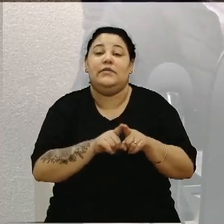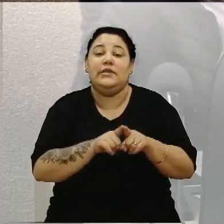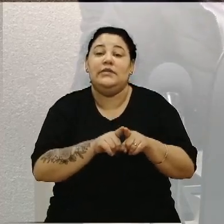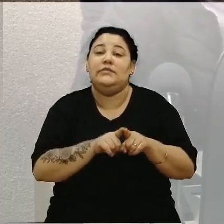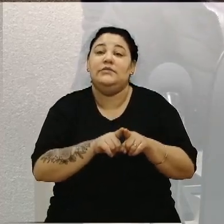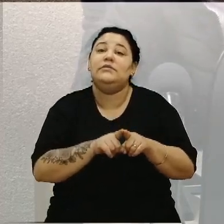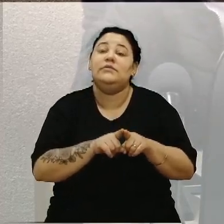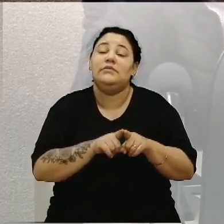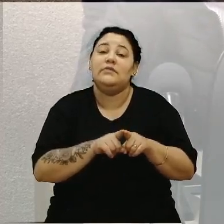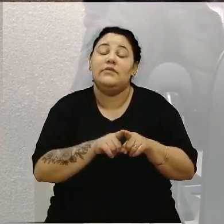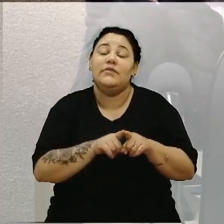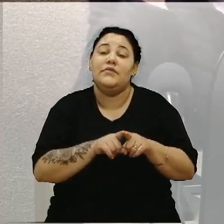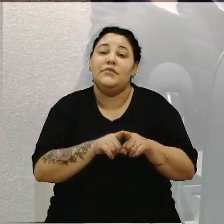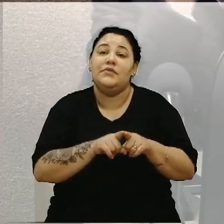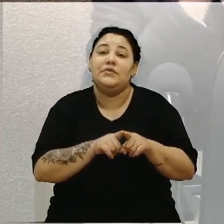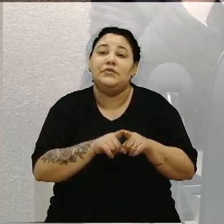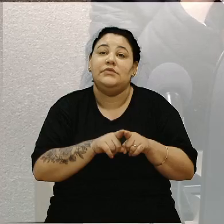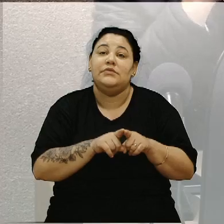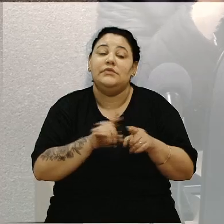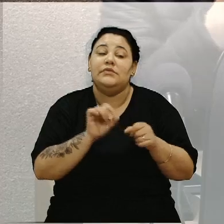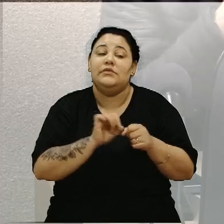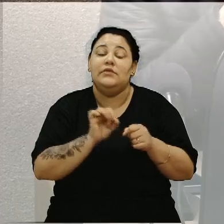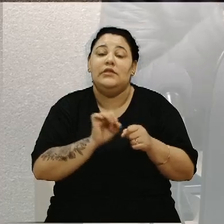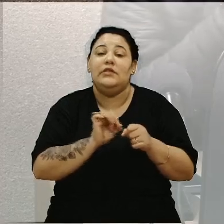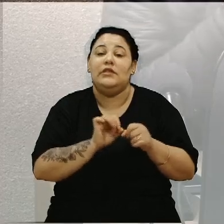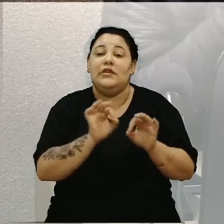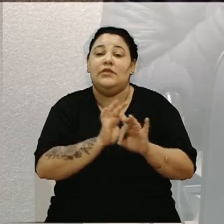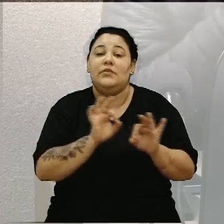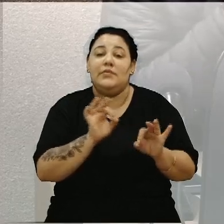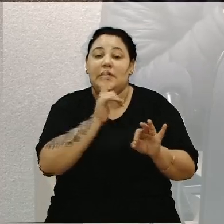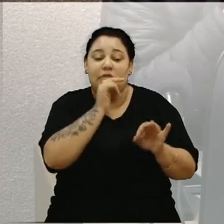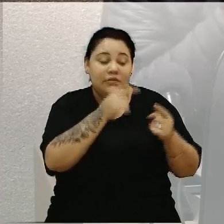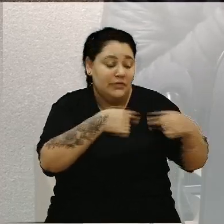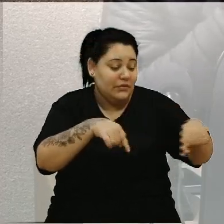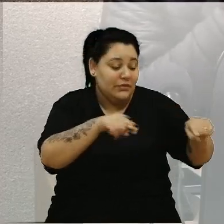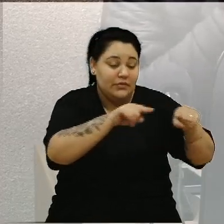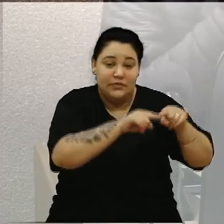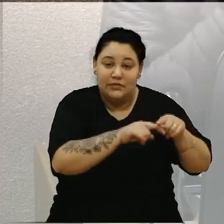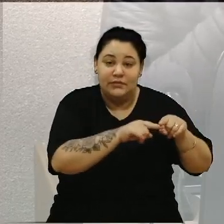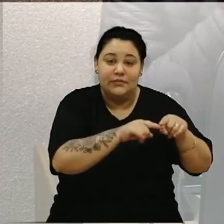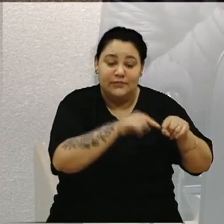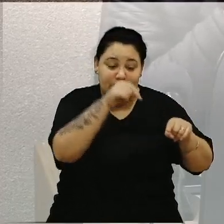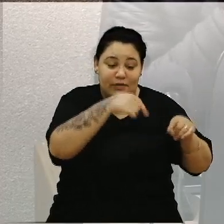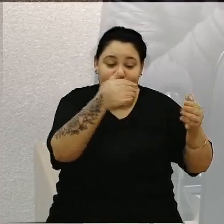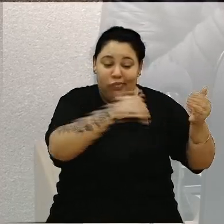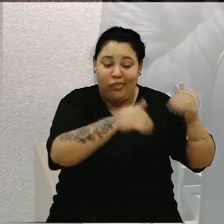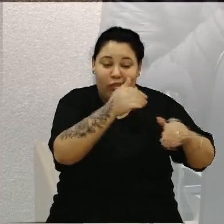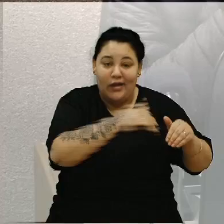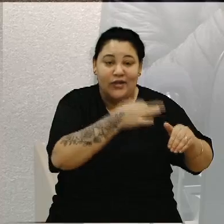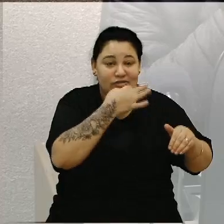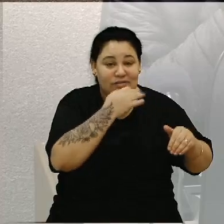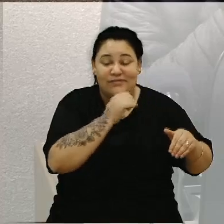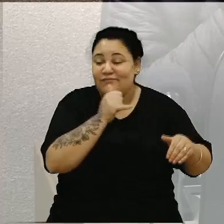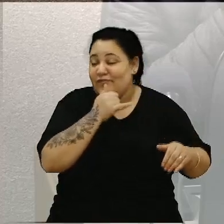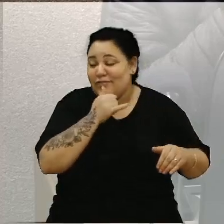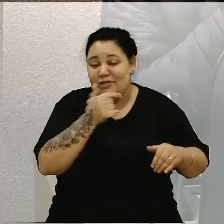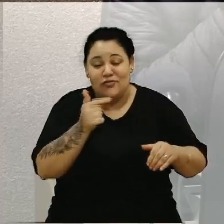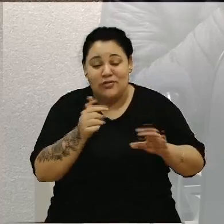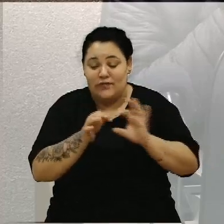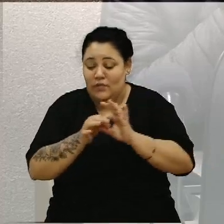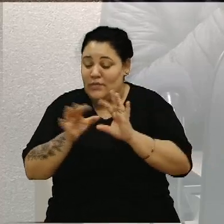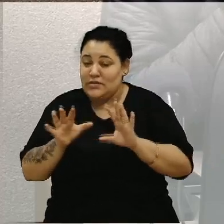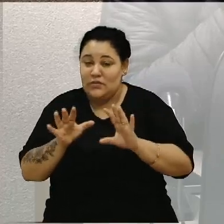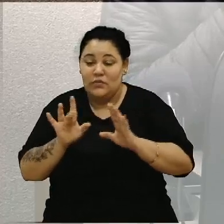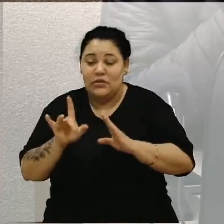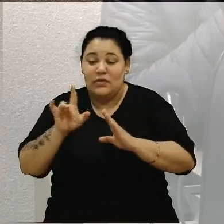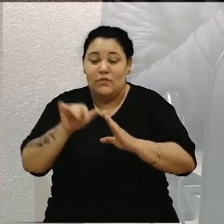PAC para que se fizessem mais piscinões em Caxias do Sul, infelizmente, né, só tiveram aprovação do governo federal e liberação após